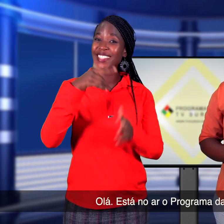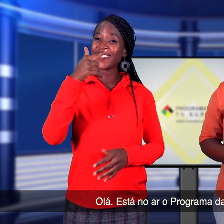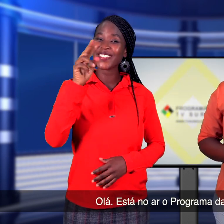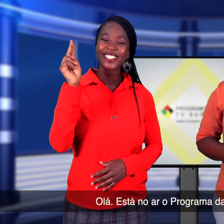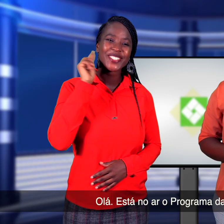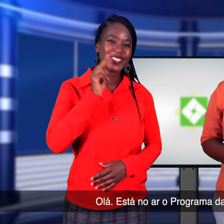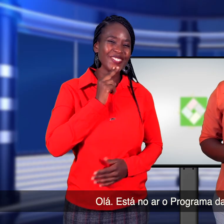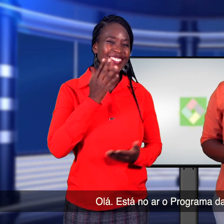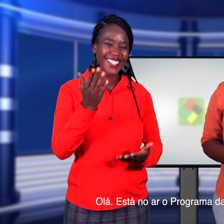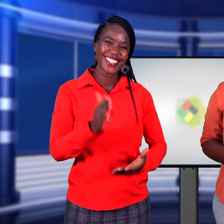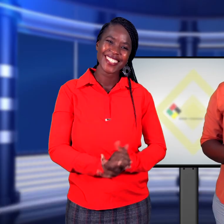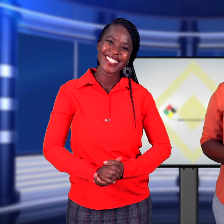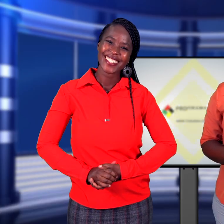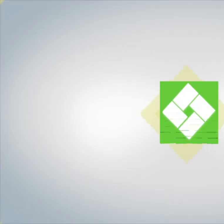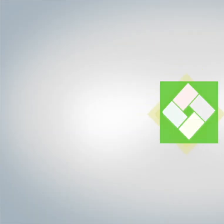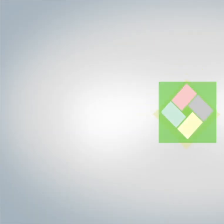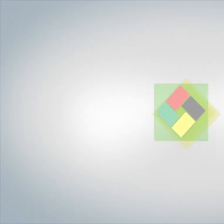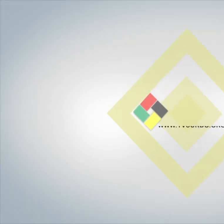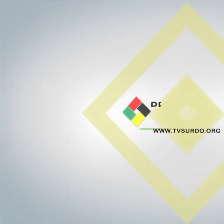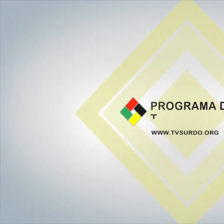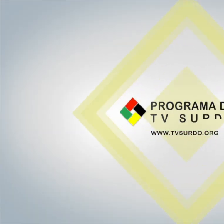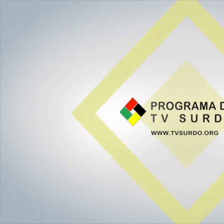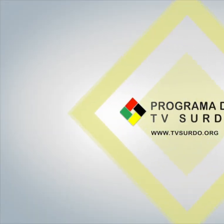o programa da TV Surdo.